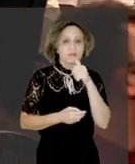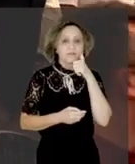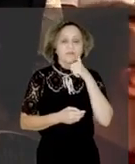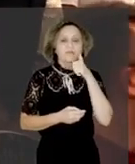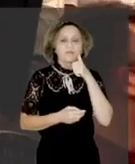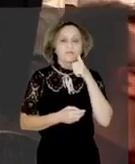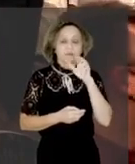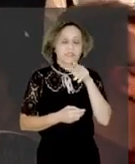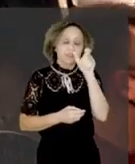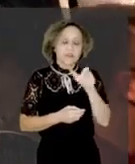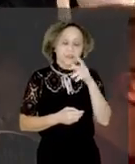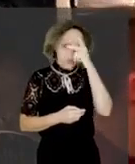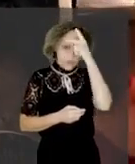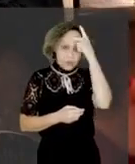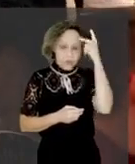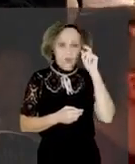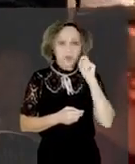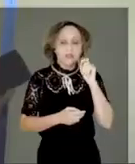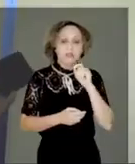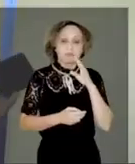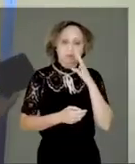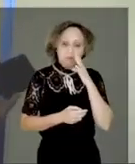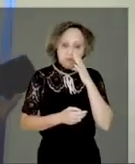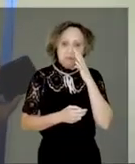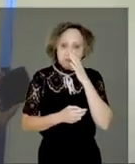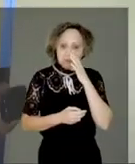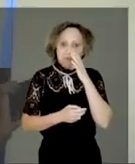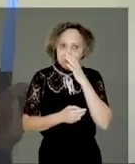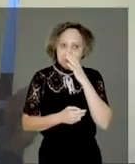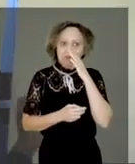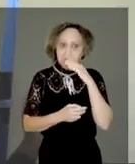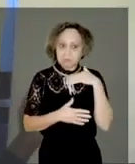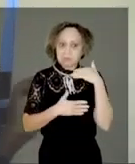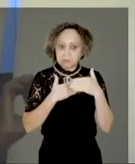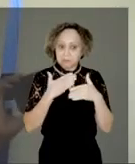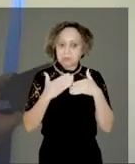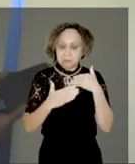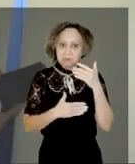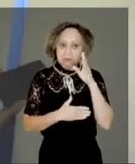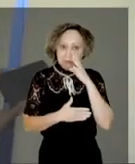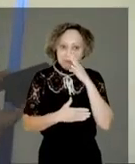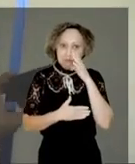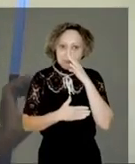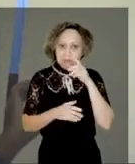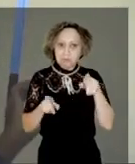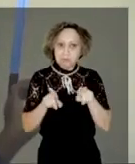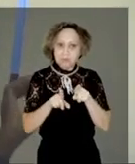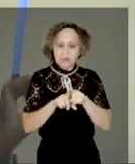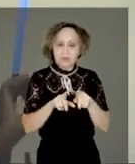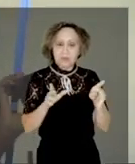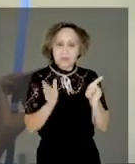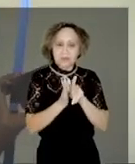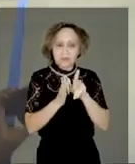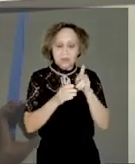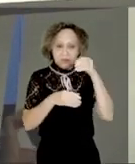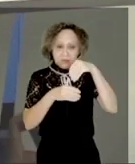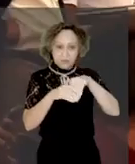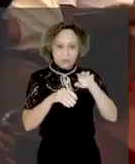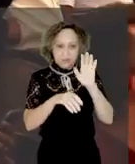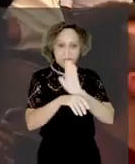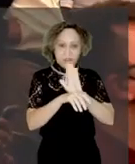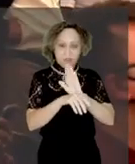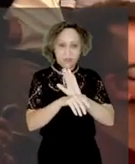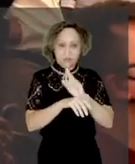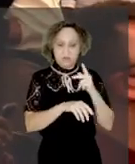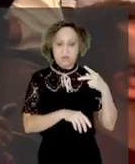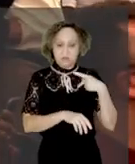Batista do Caminho, ator, poeta, professor, ex-vereador e militante dos direitos